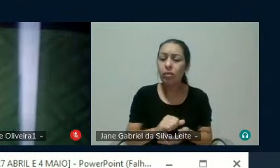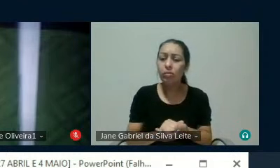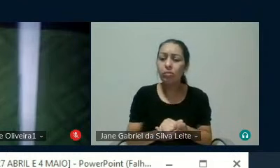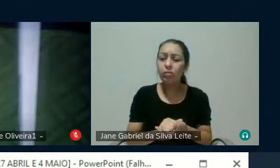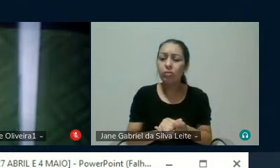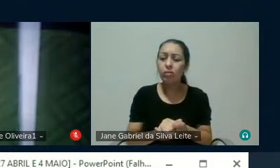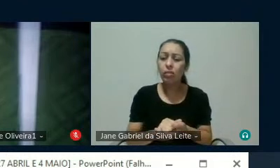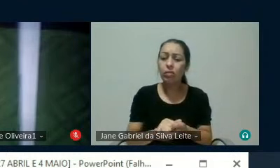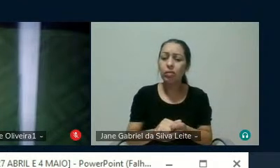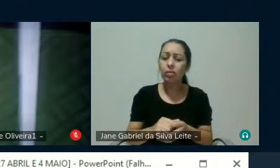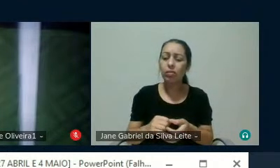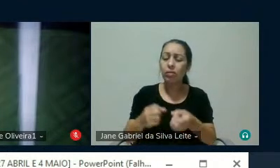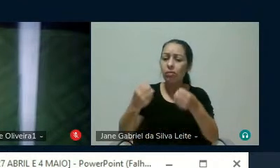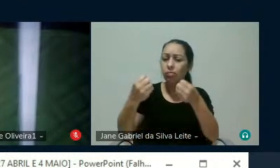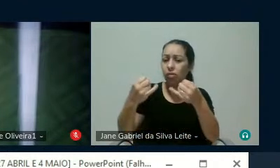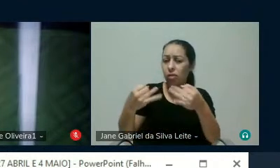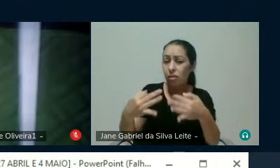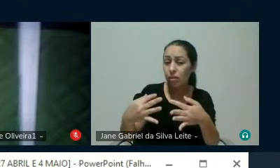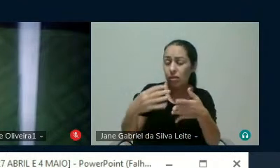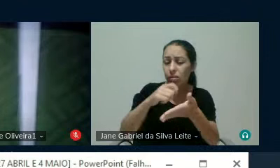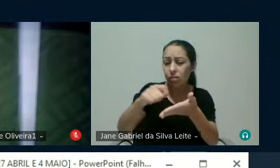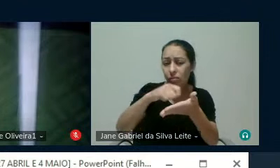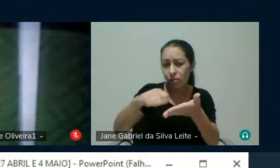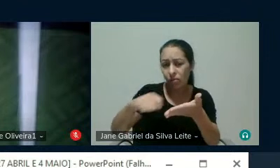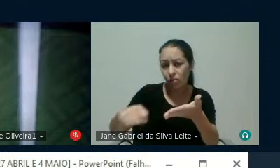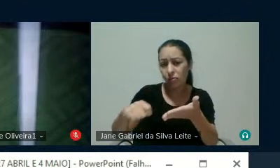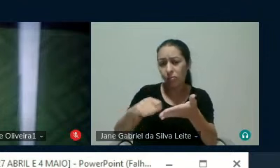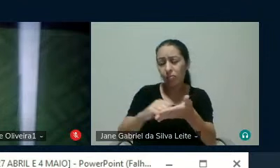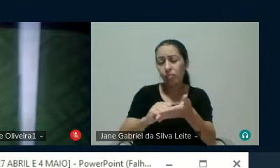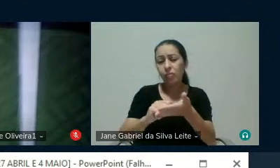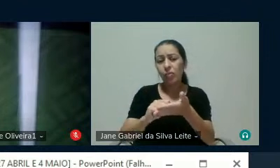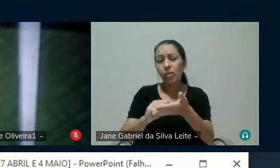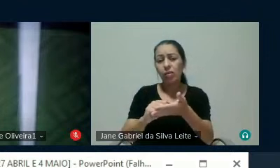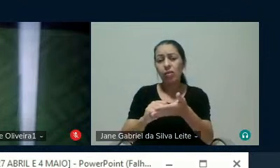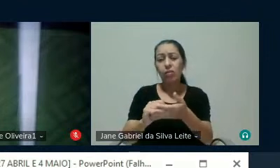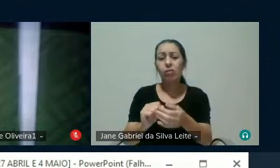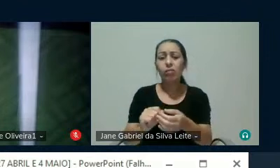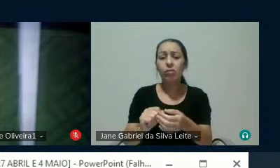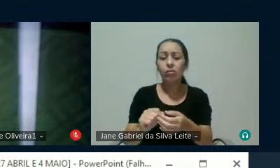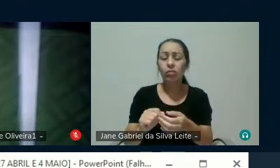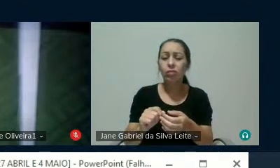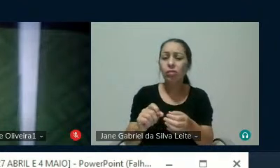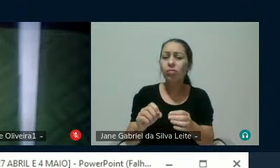ali. O Patinho Surdo, que é do Fabiano Rosa também, Feijãozinho